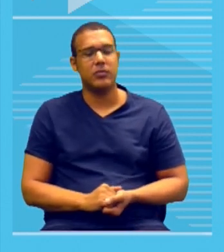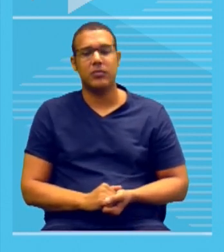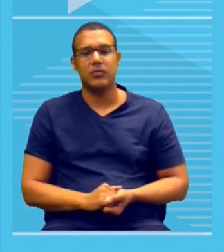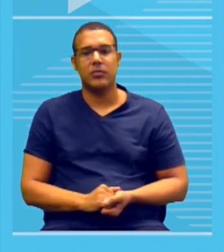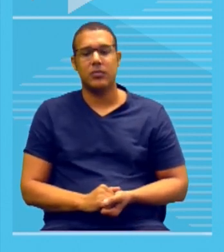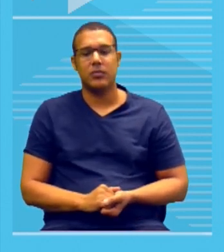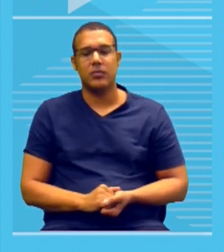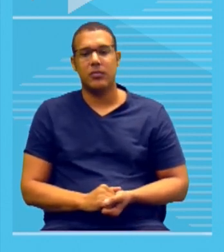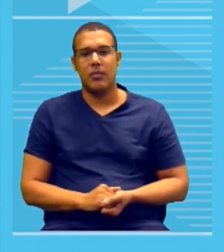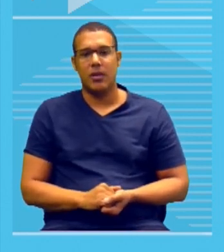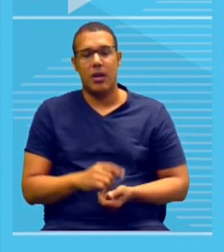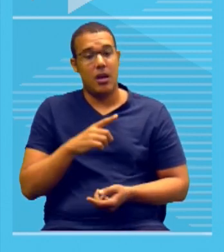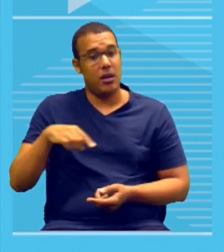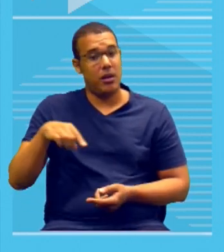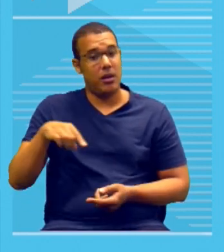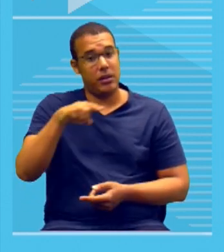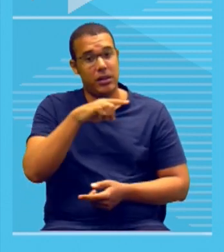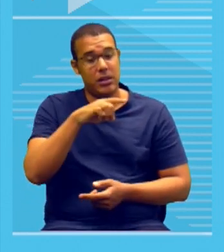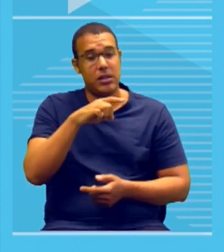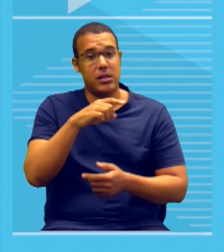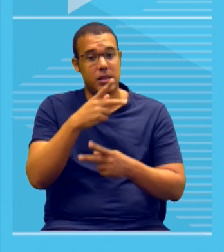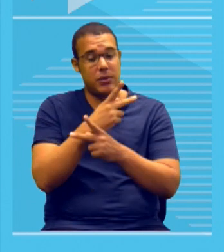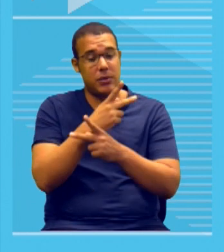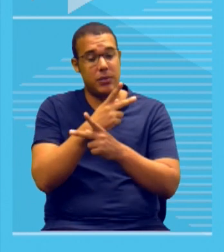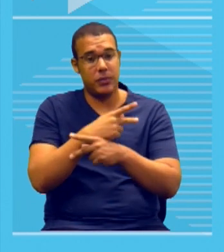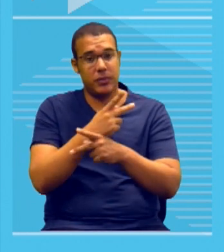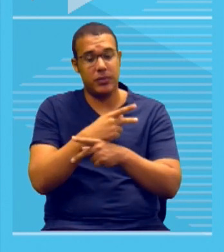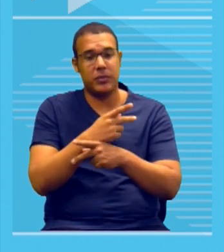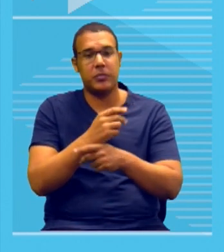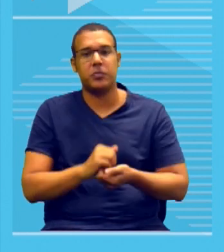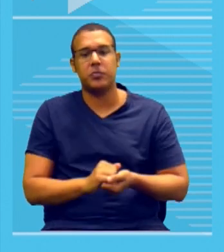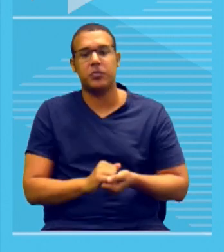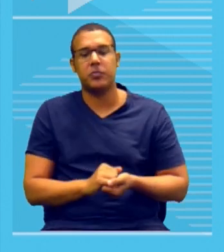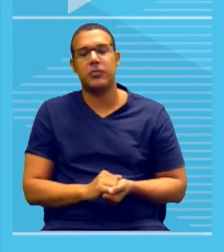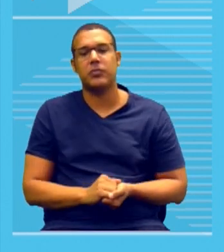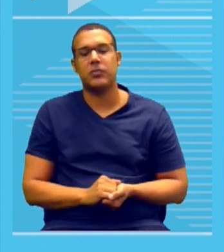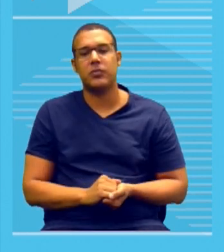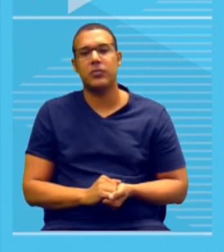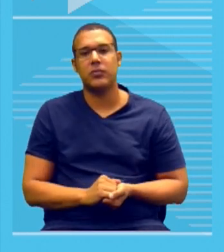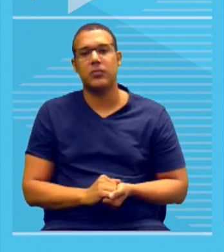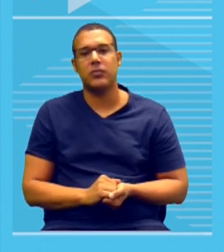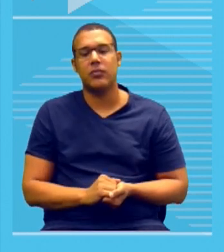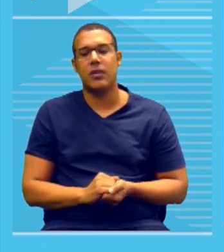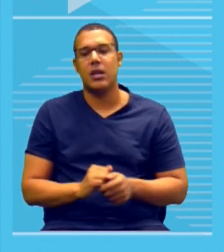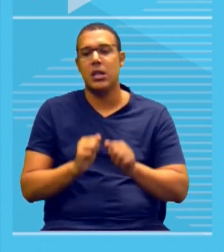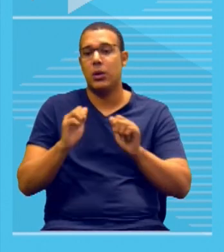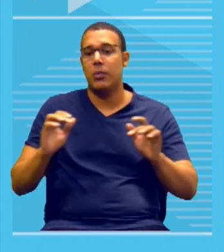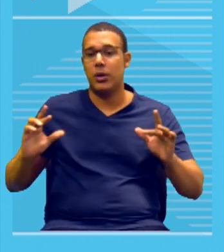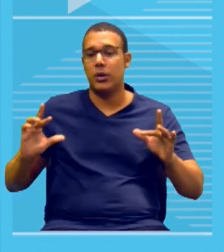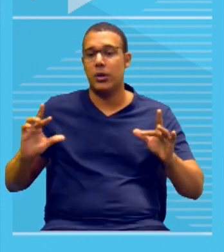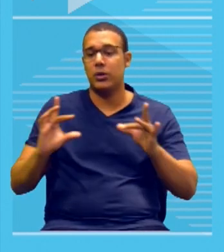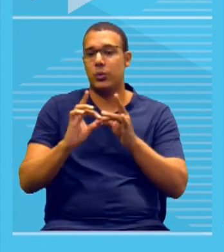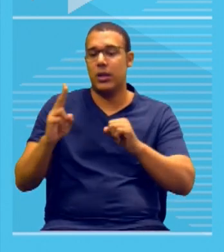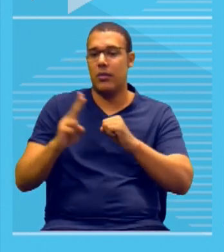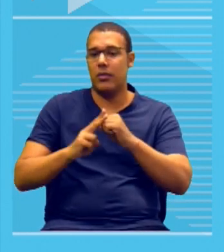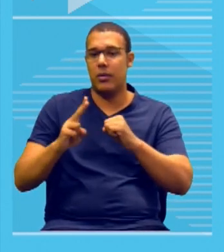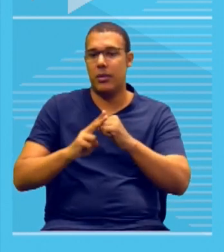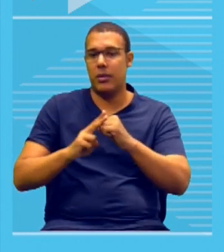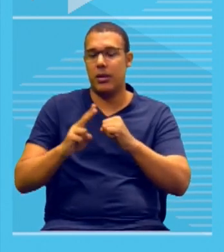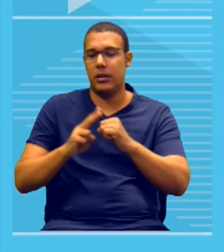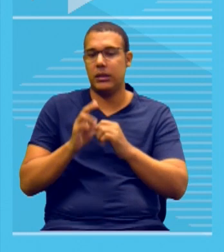que estão aí na cor amarela ele só poderão se ligar a um verbo